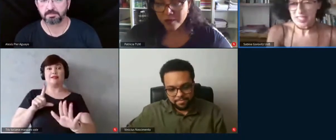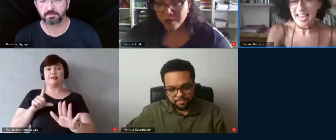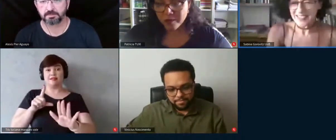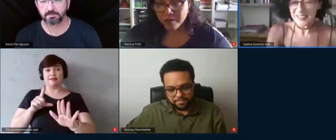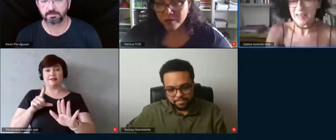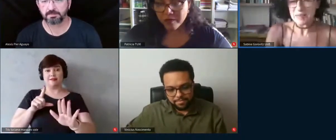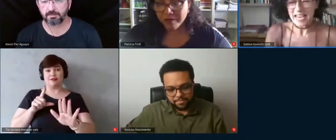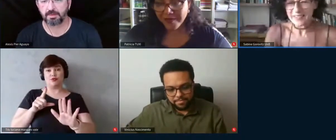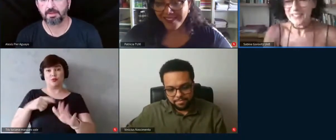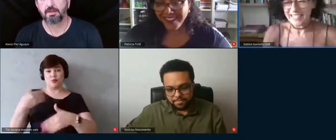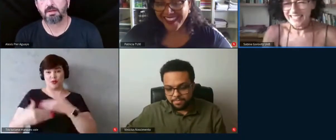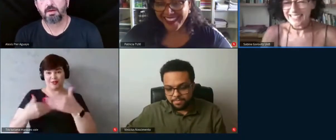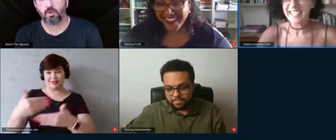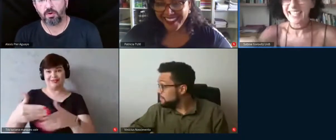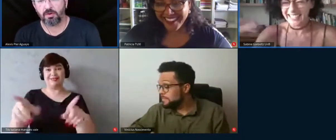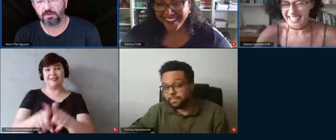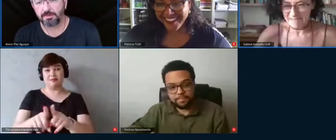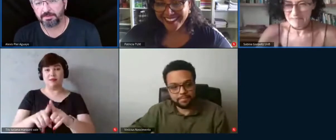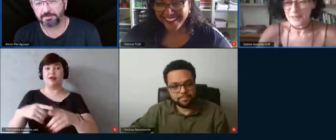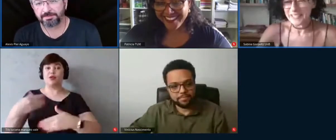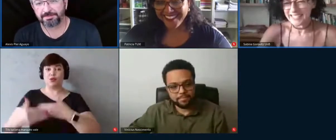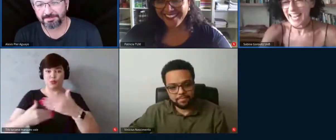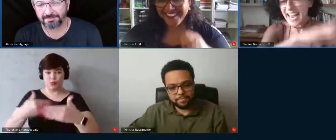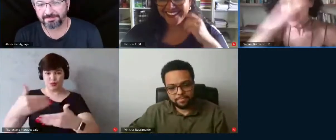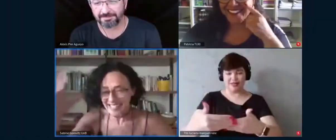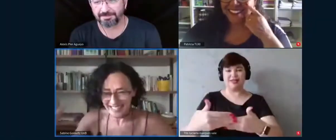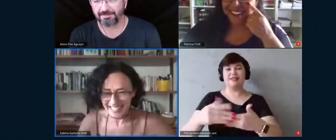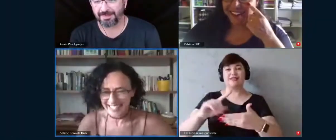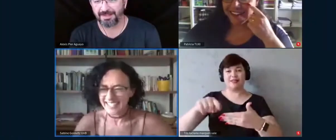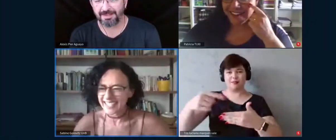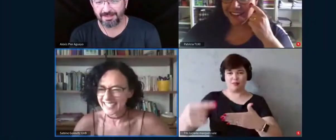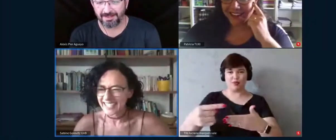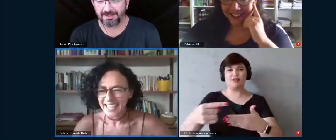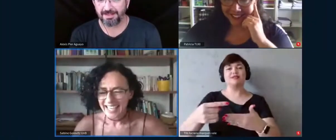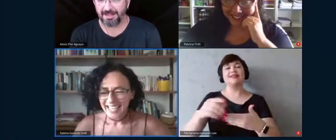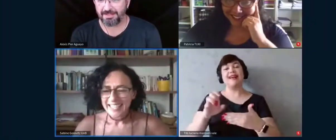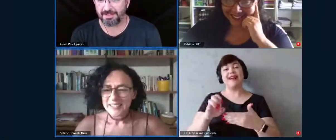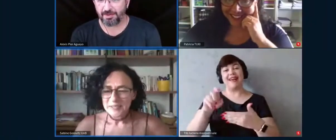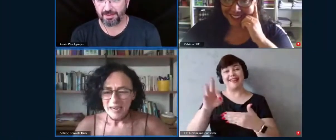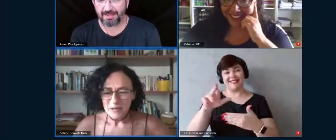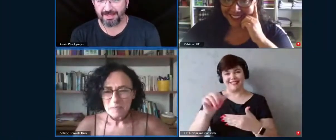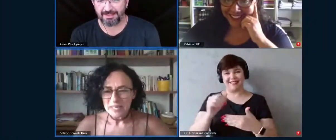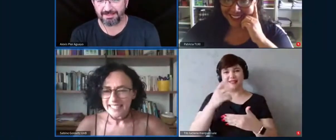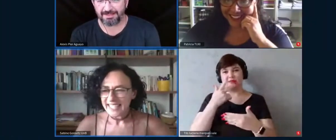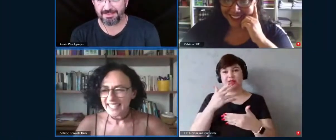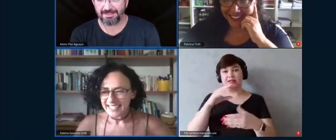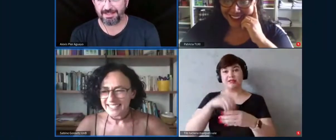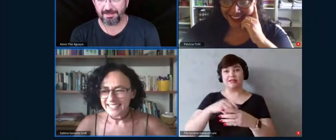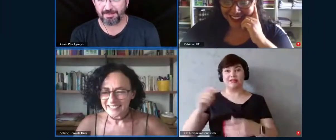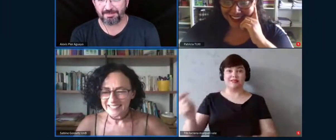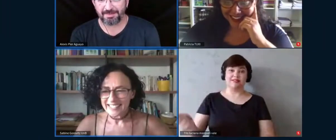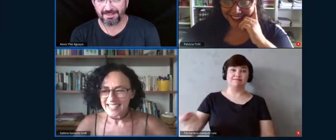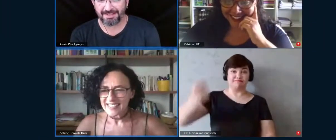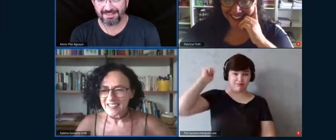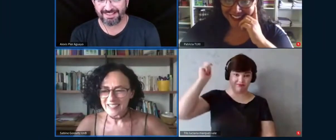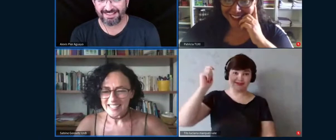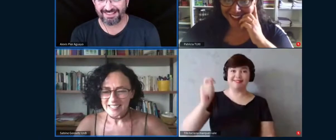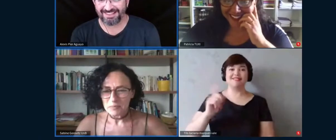antes do processo, né, Pierre? Durante, depois, extra. As chicotadas que a gente